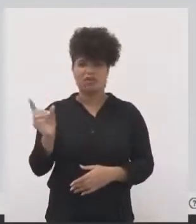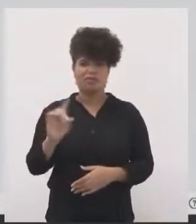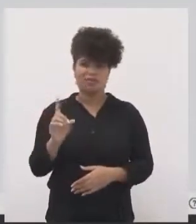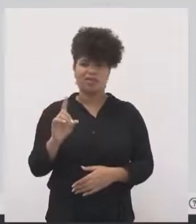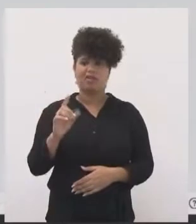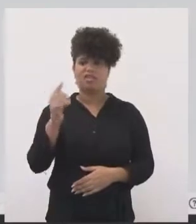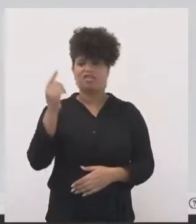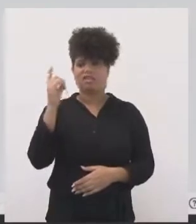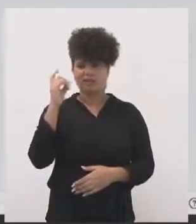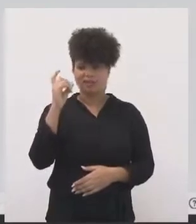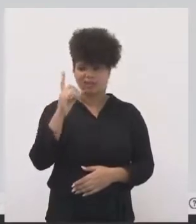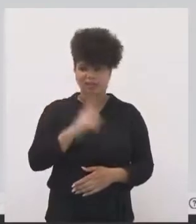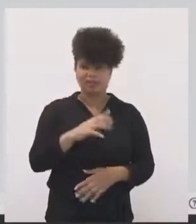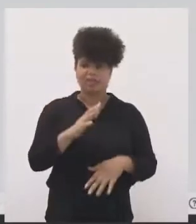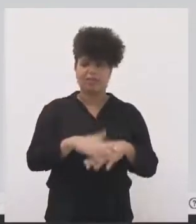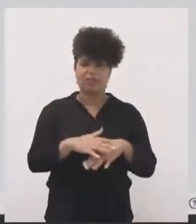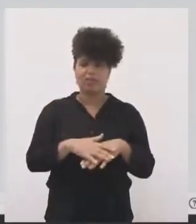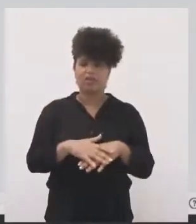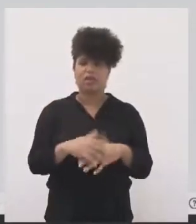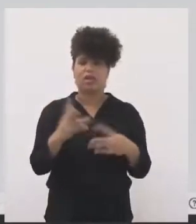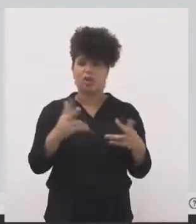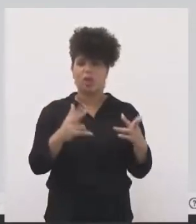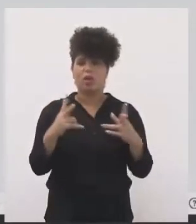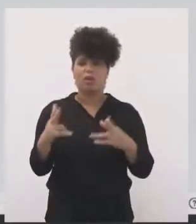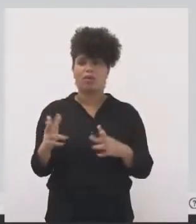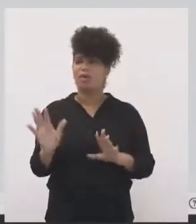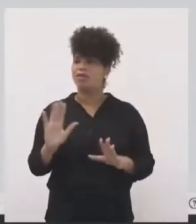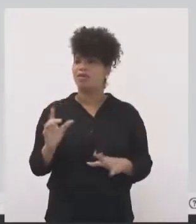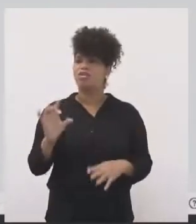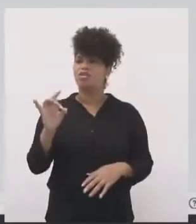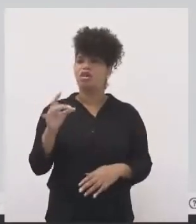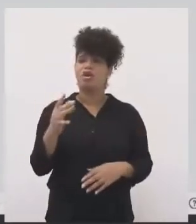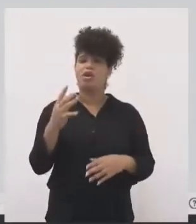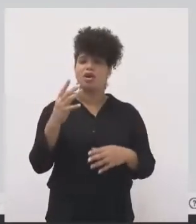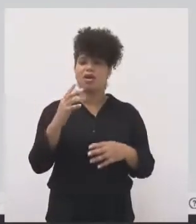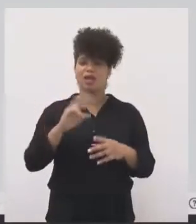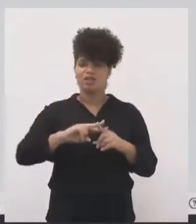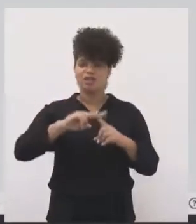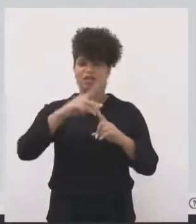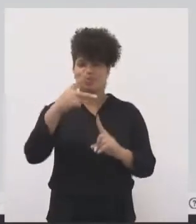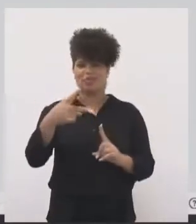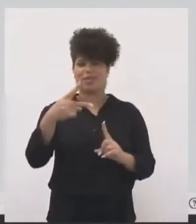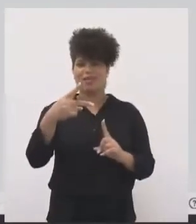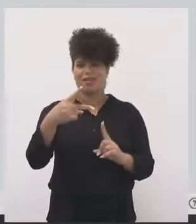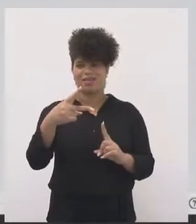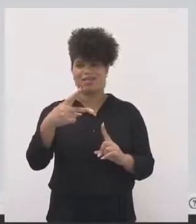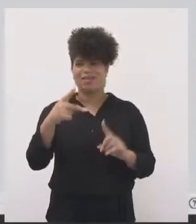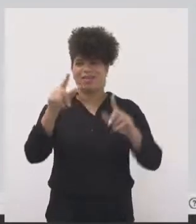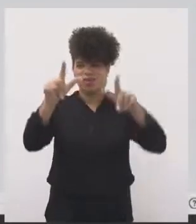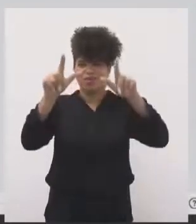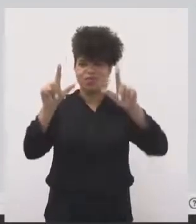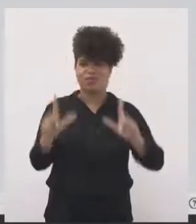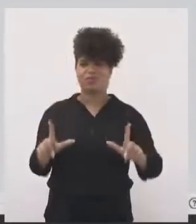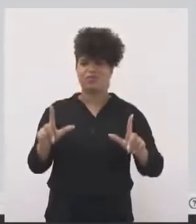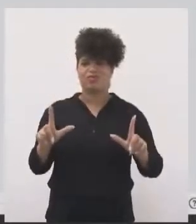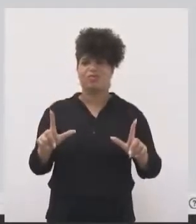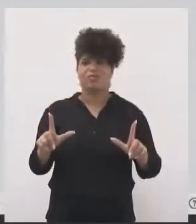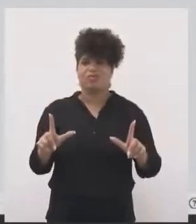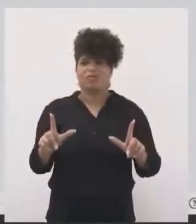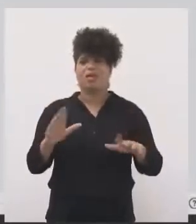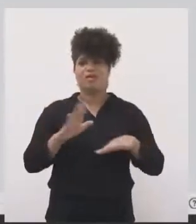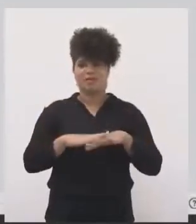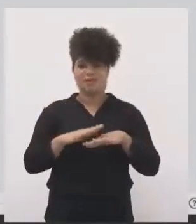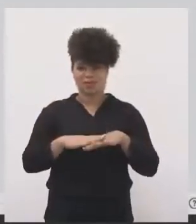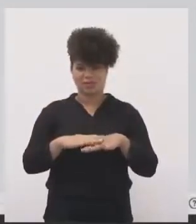aquele trabalho de criar uma página nova, como essa, eu simplesmente vim nesse botãozinho de duplicar a página, dupliquei